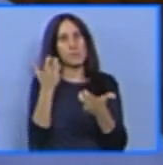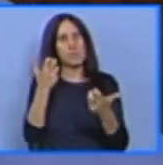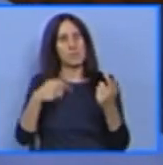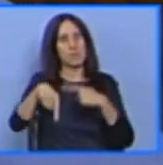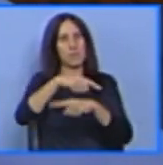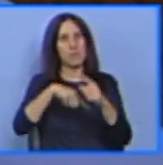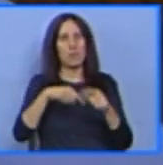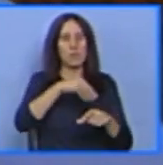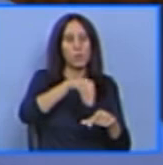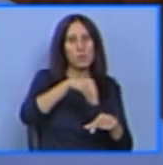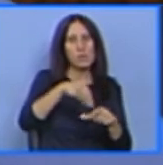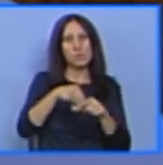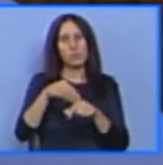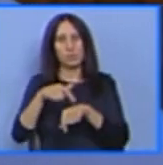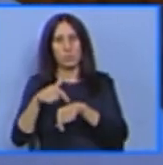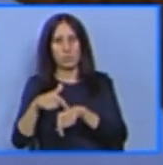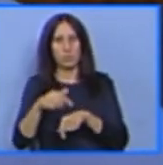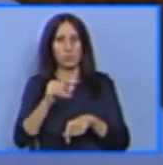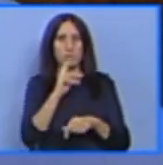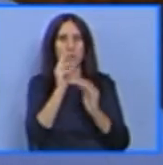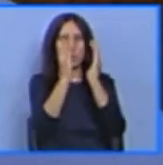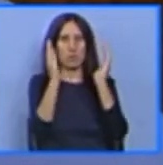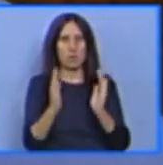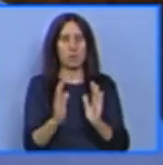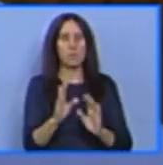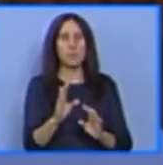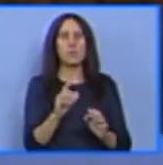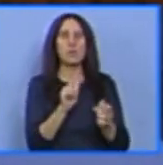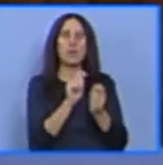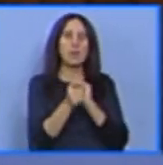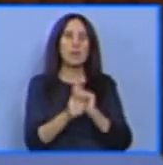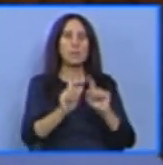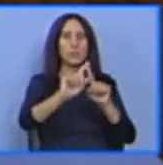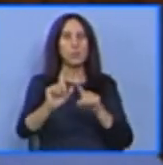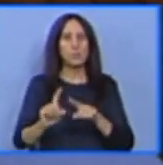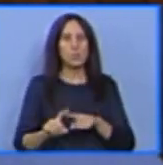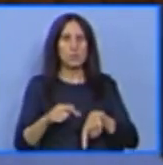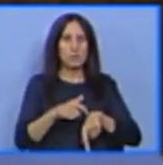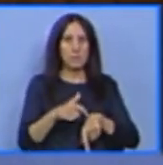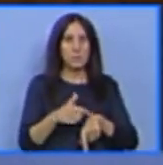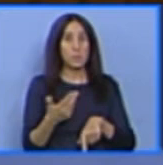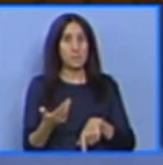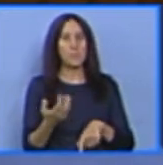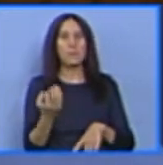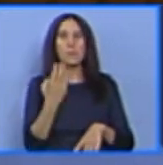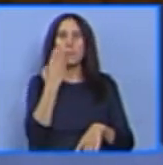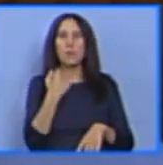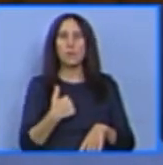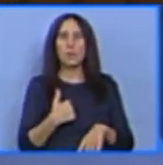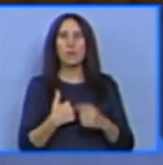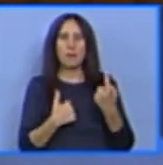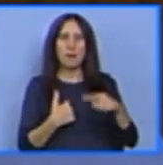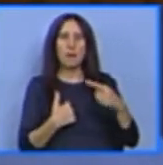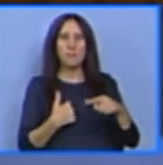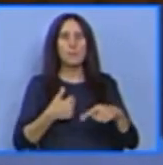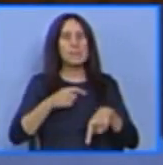vários momentos ao santuário, e, portanto, com adaptações aos diferentes tempos, não é? Apesar de tudo, eu acho que há esse